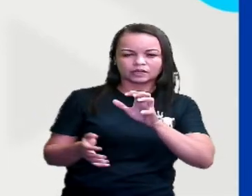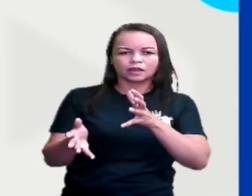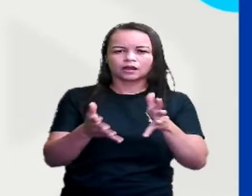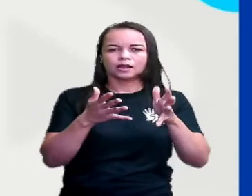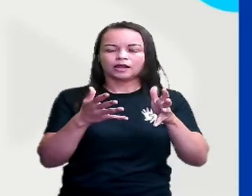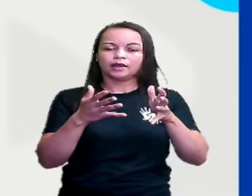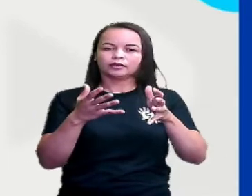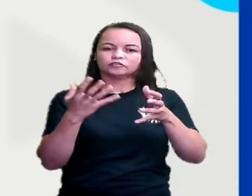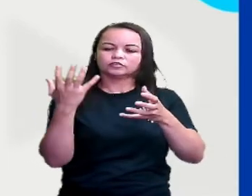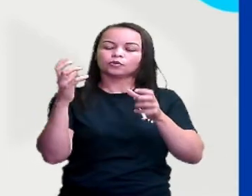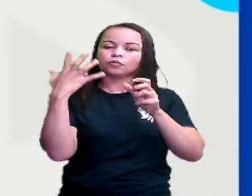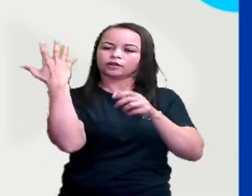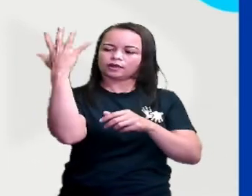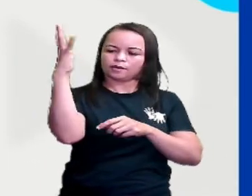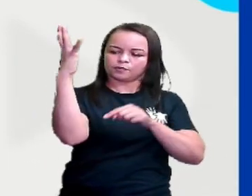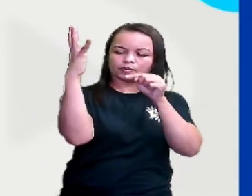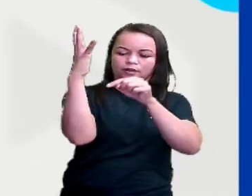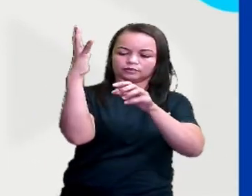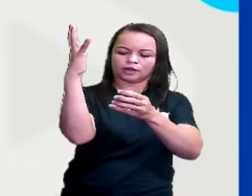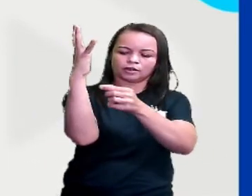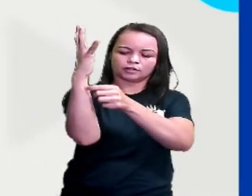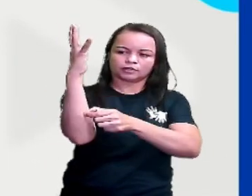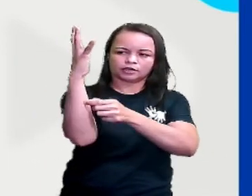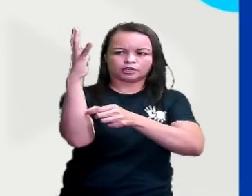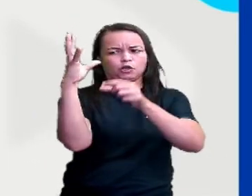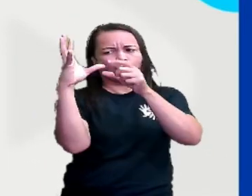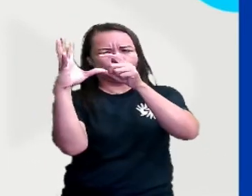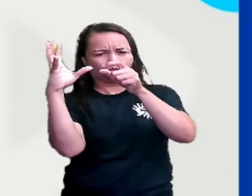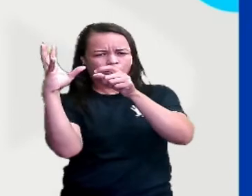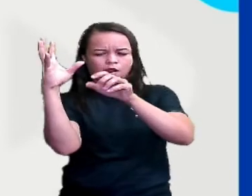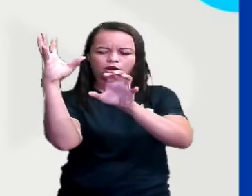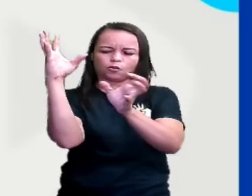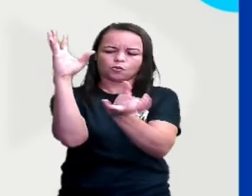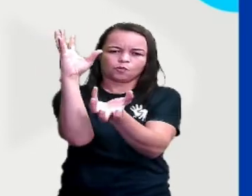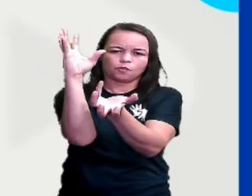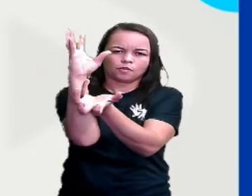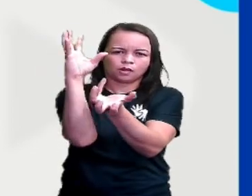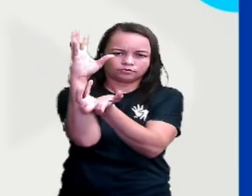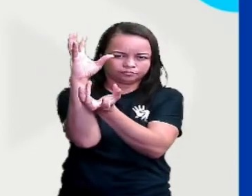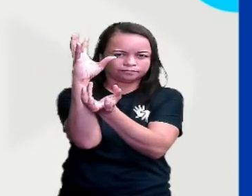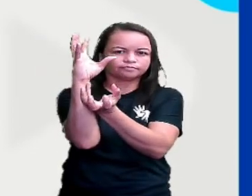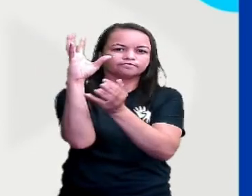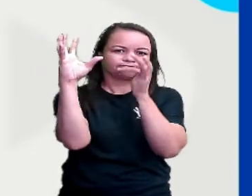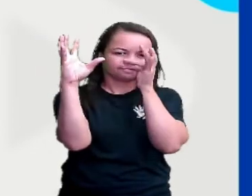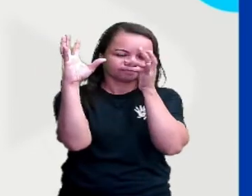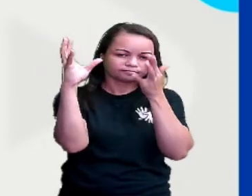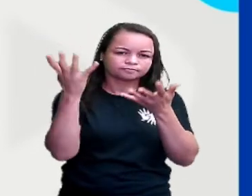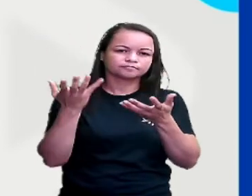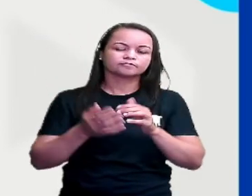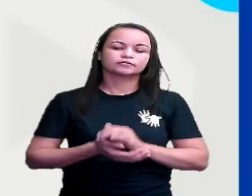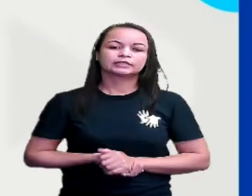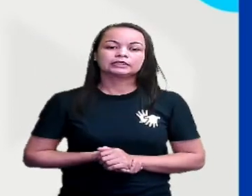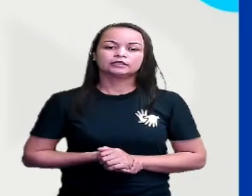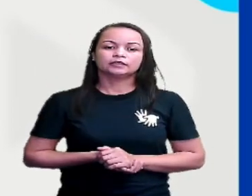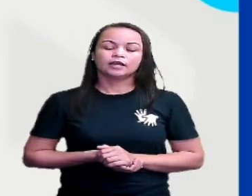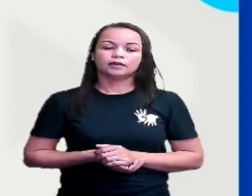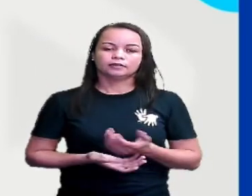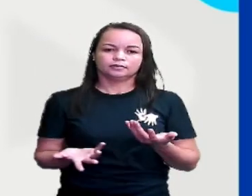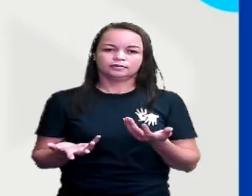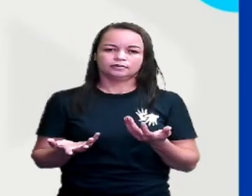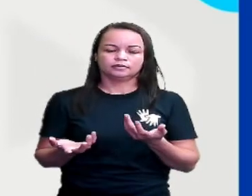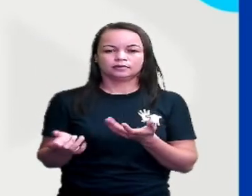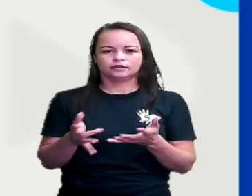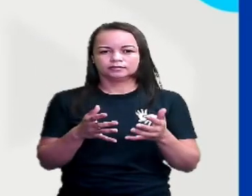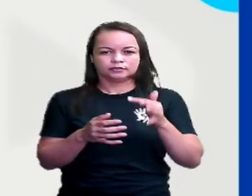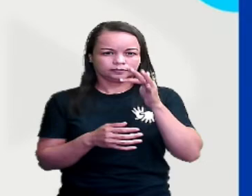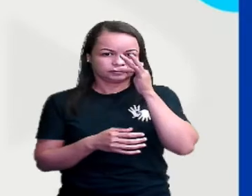de outras plantas, no tronco ou no galho de outras plantas. E as aquáticas, elas possuem raízes